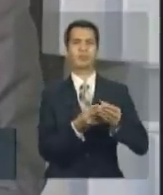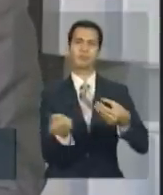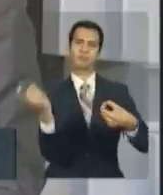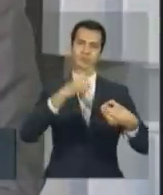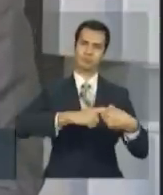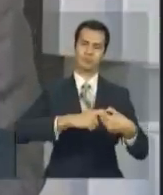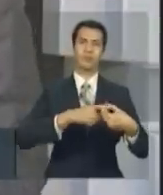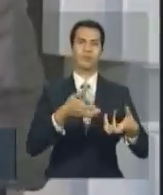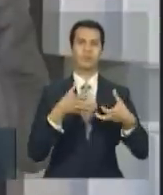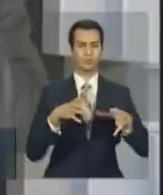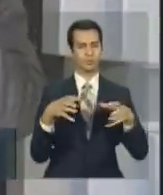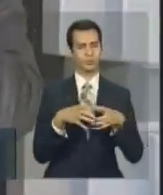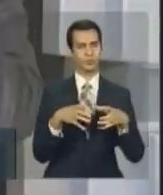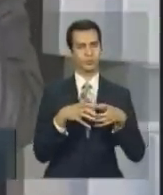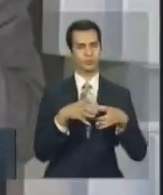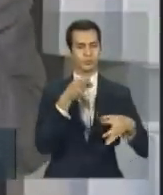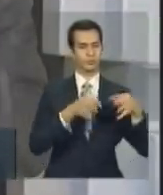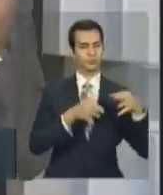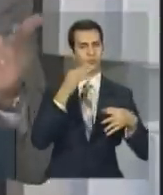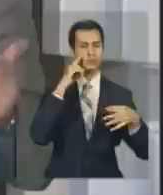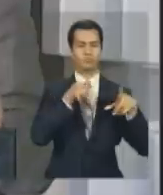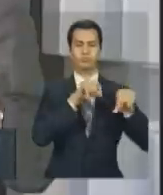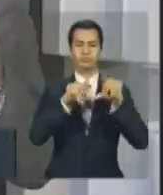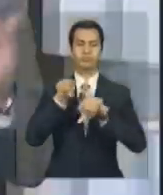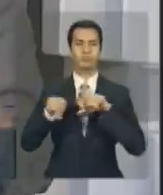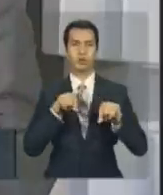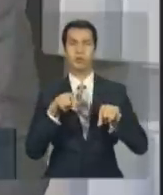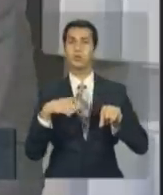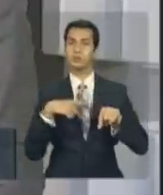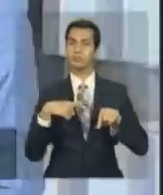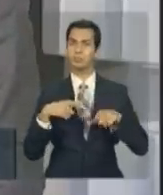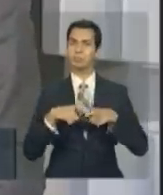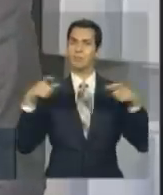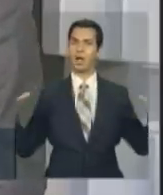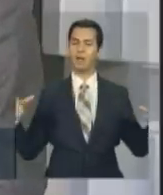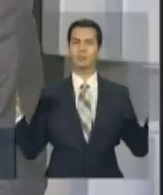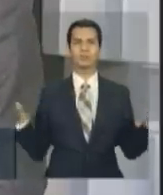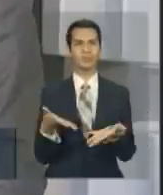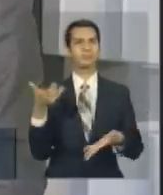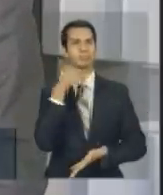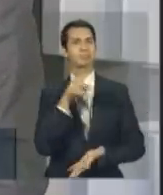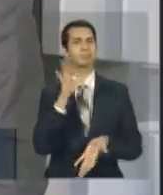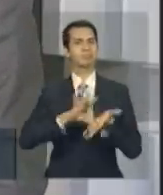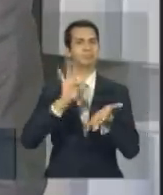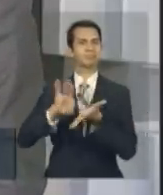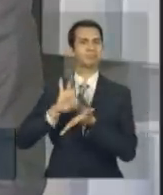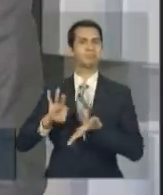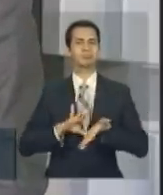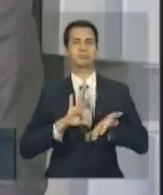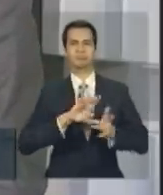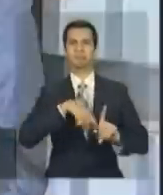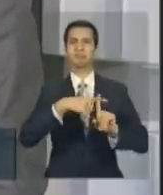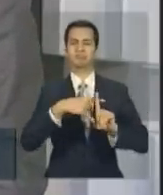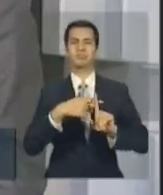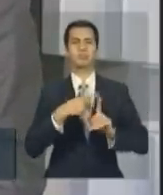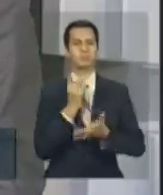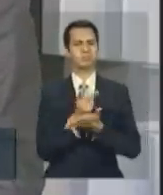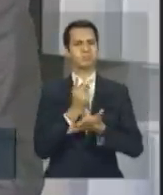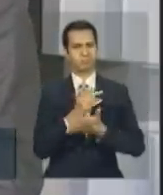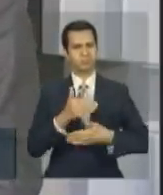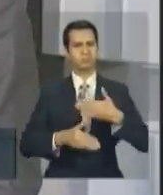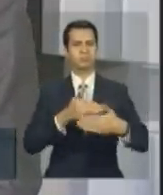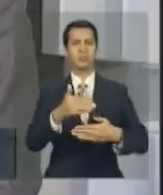da comissão julgadora. O número é recorde, vem crescendo ano a ano. E, na verdade, nós sabemos que